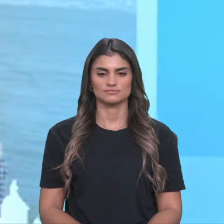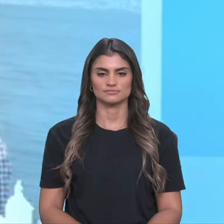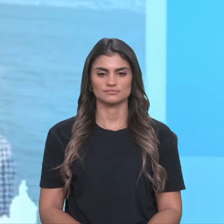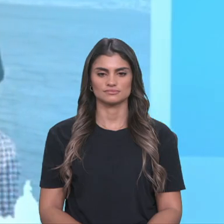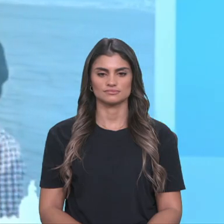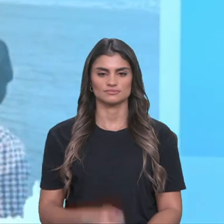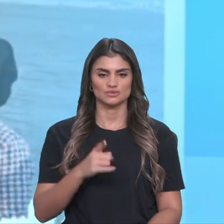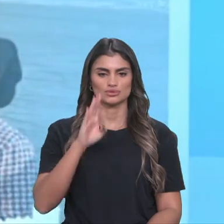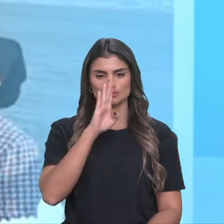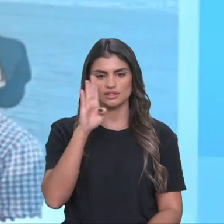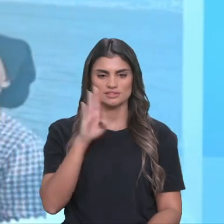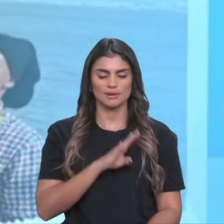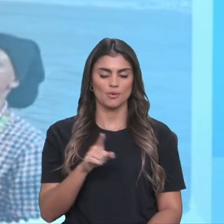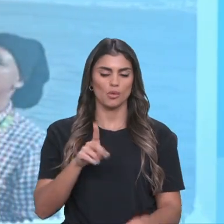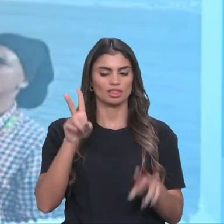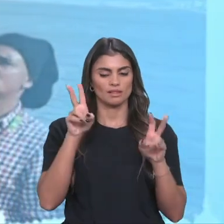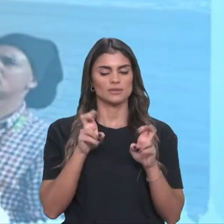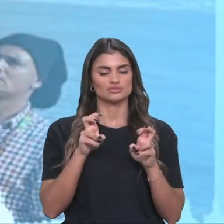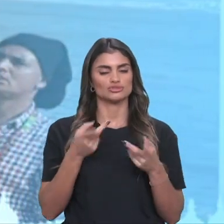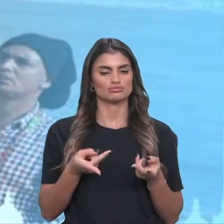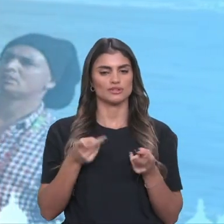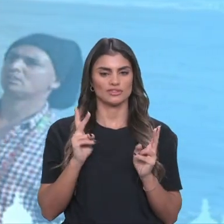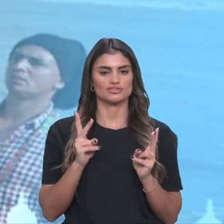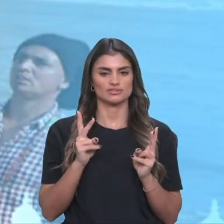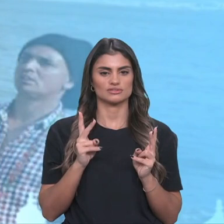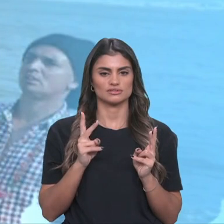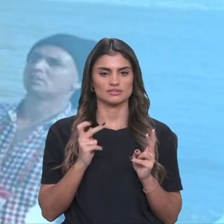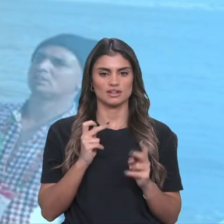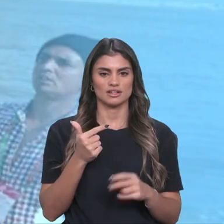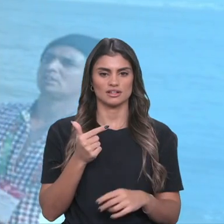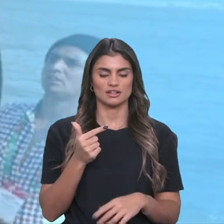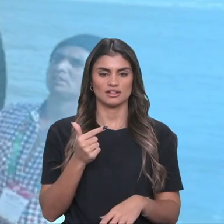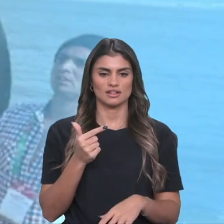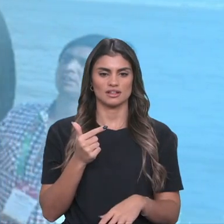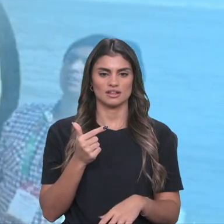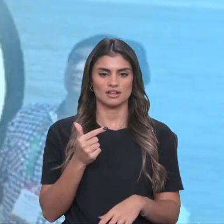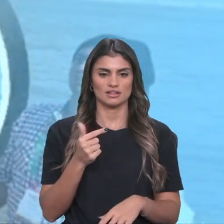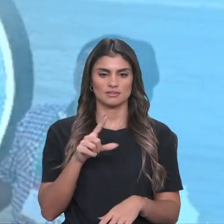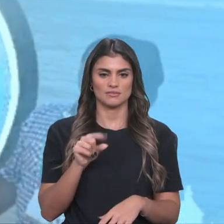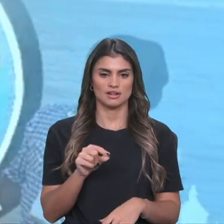Já sabe que estes temas estão disponíveis em atualização no sítio